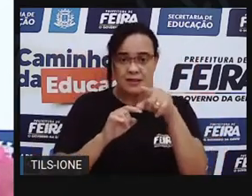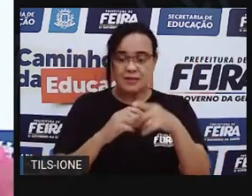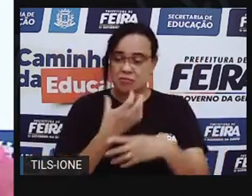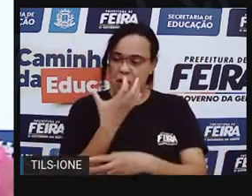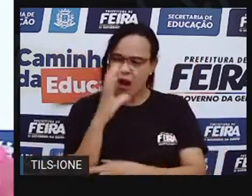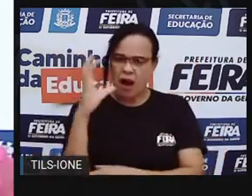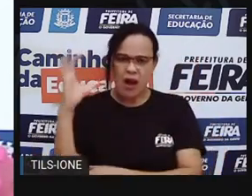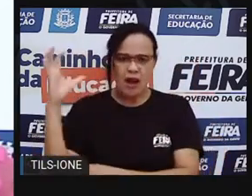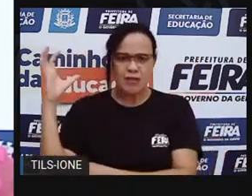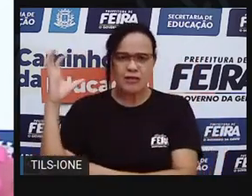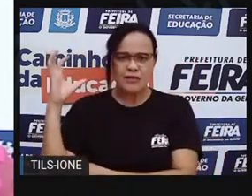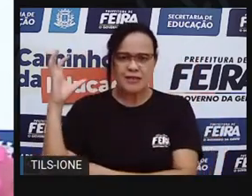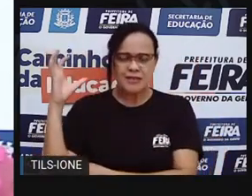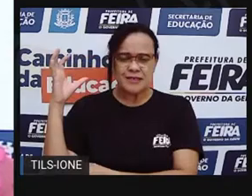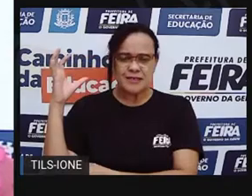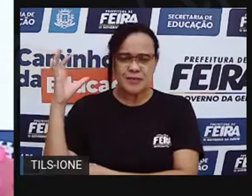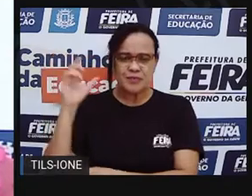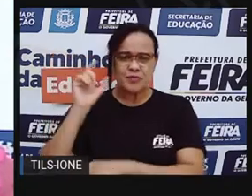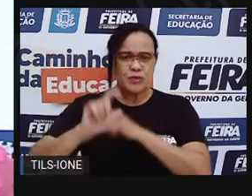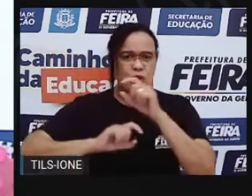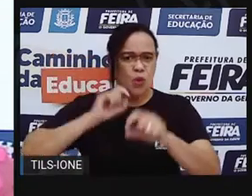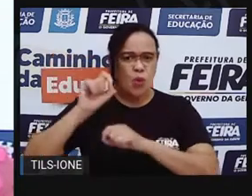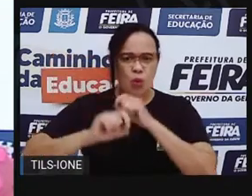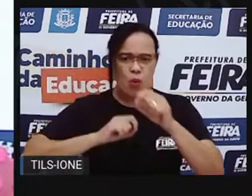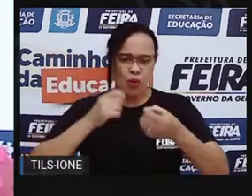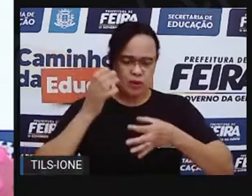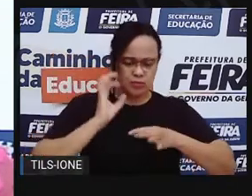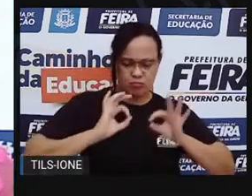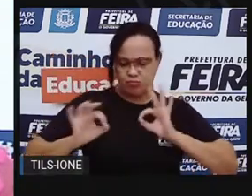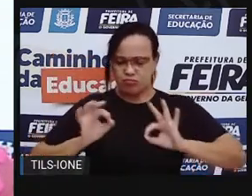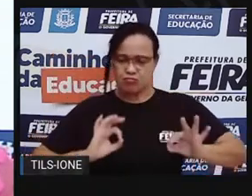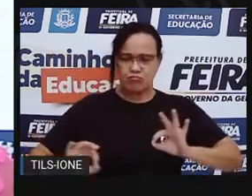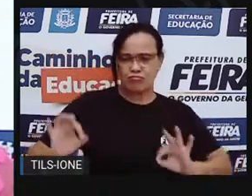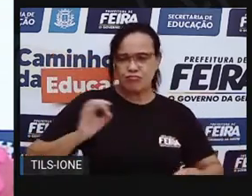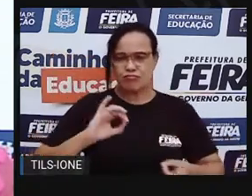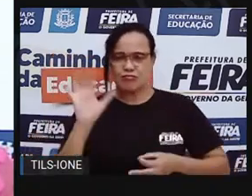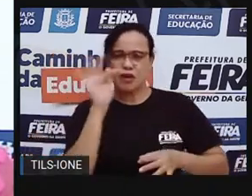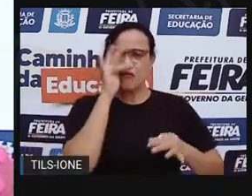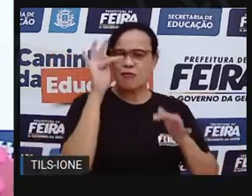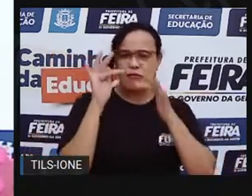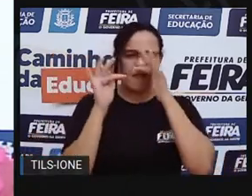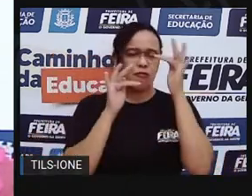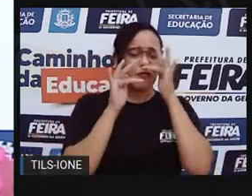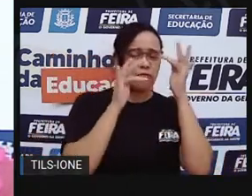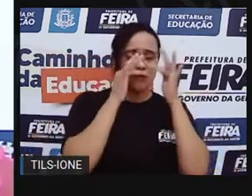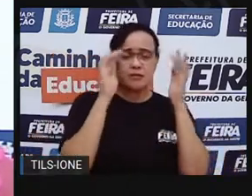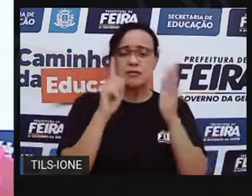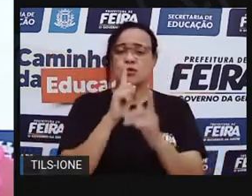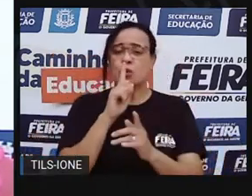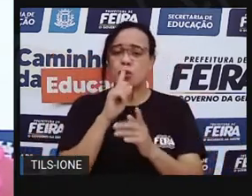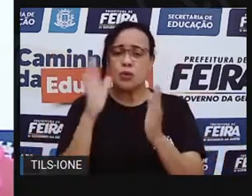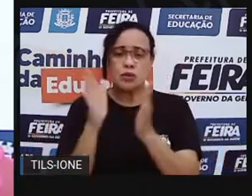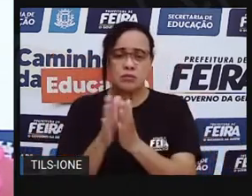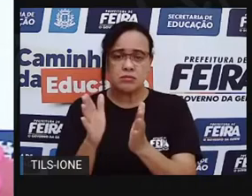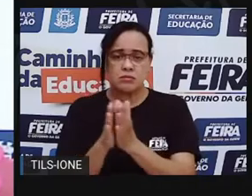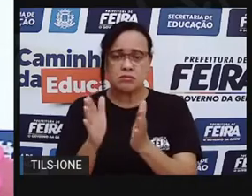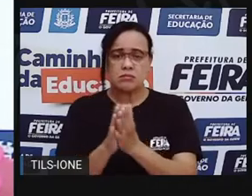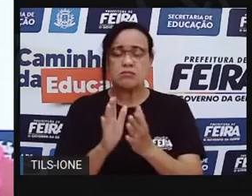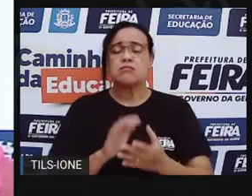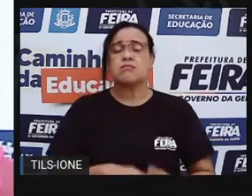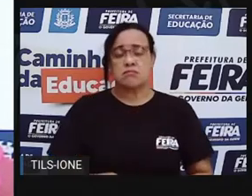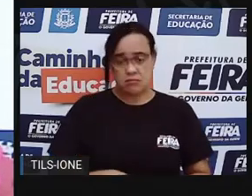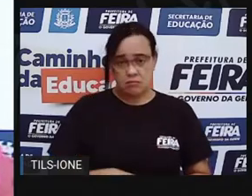acho que sim. Ah, eu acho que eu ia toda com roupa floral para esse aniversário. Olha, Pro. Eu realmente adoro aniversário porque